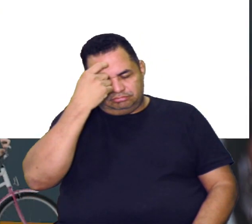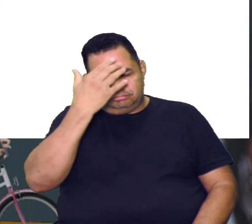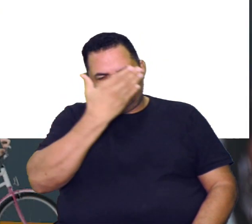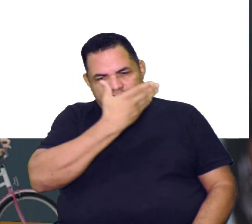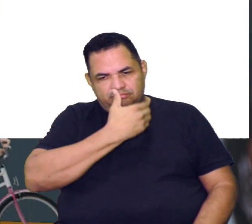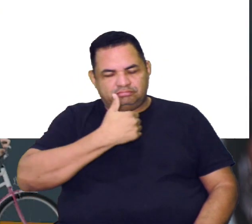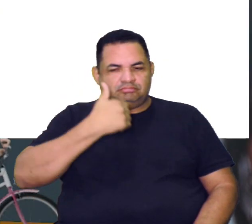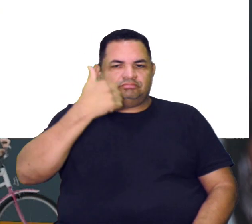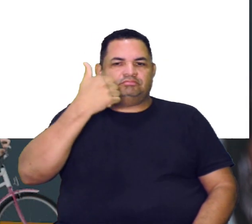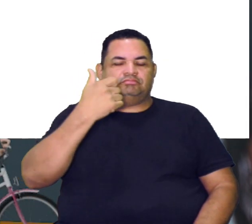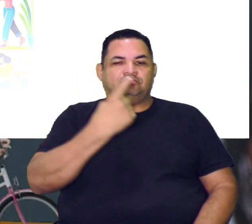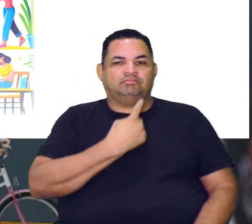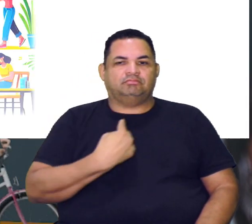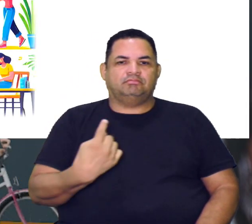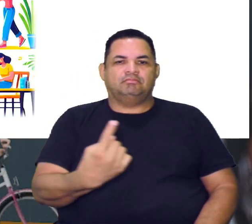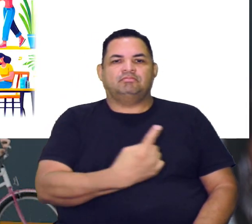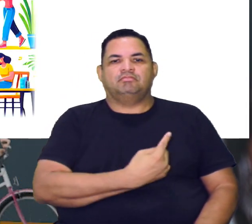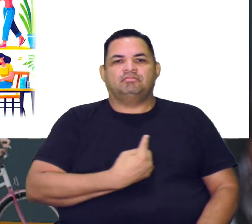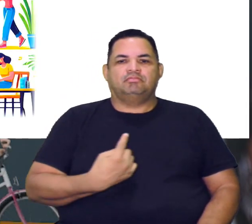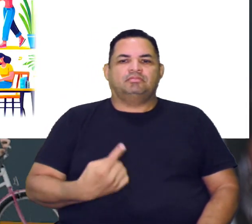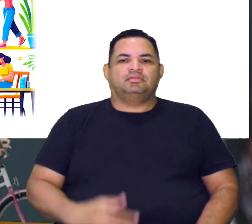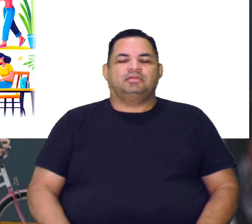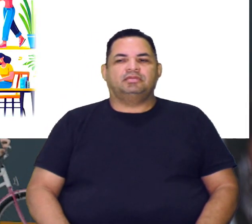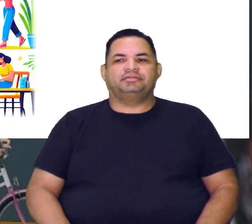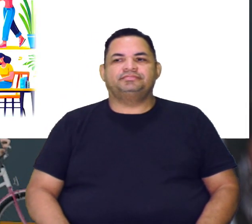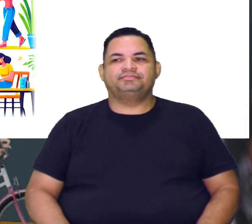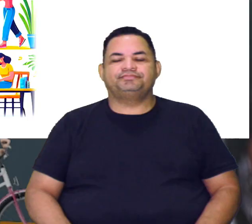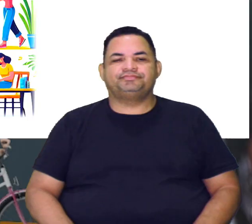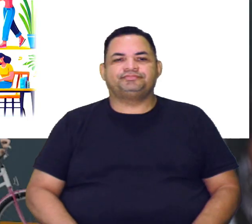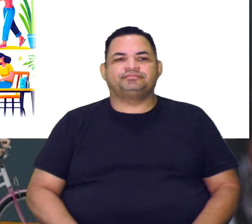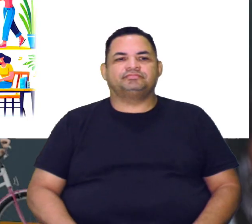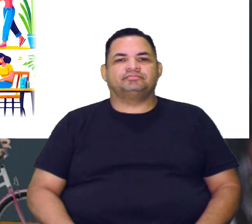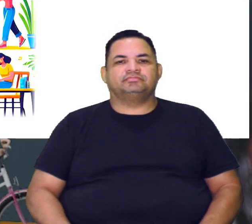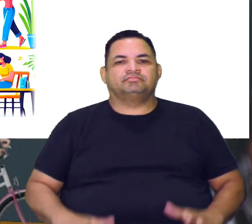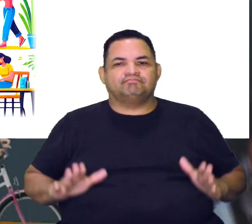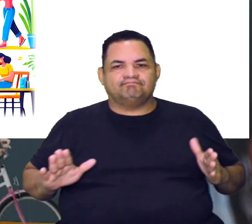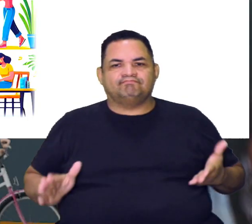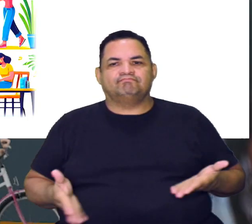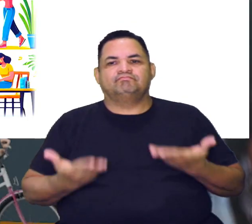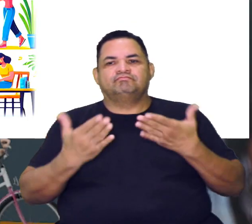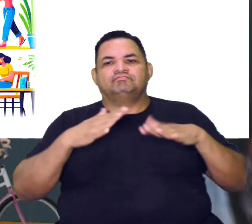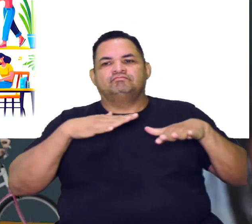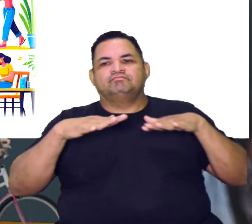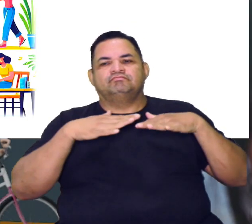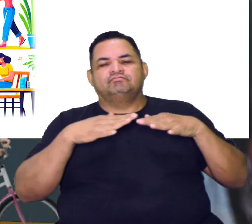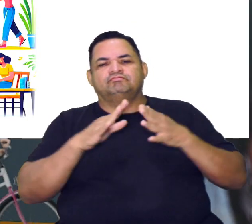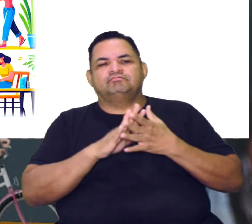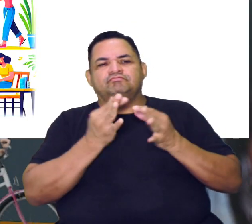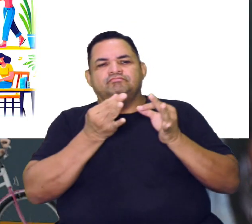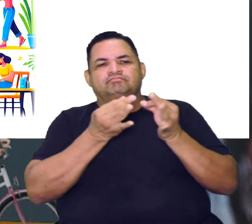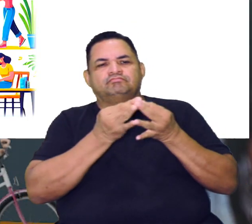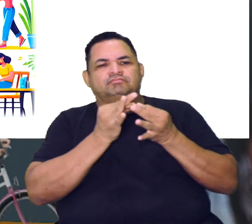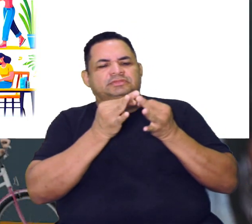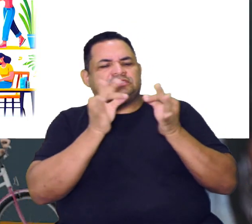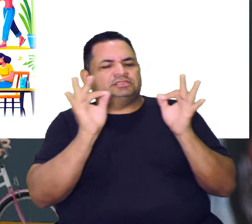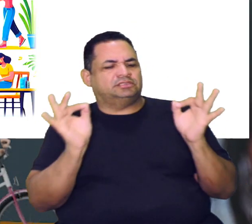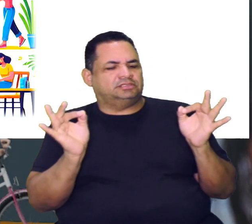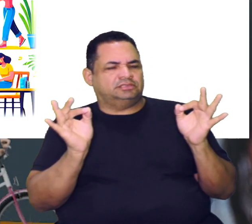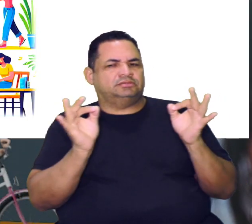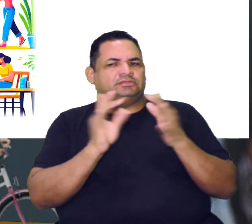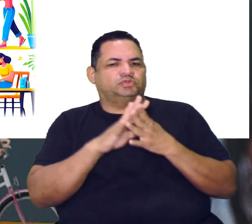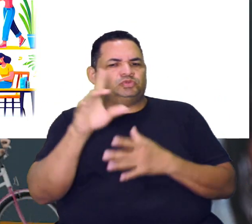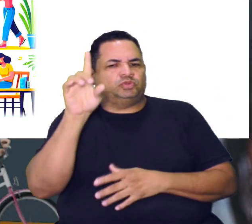O que mais, Profires, que você traz aí? Então, o incentivo a movimentos simples no meu dia a dia,